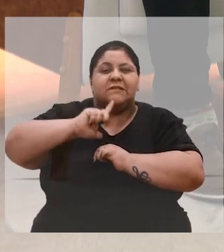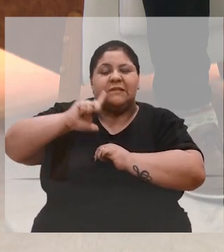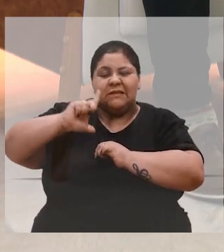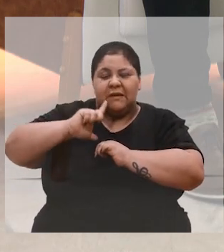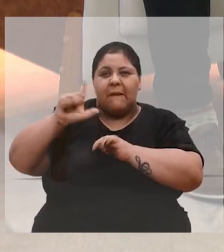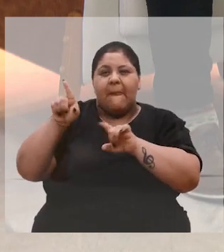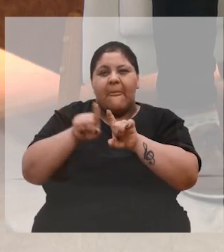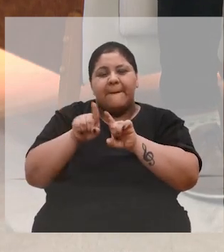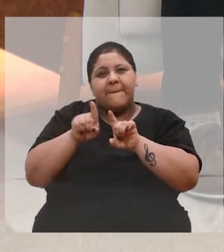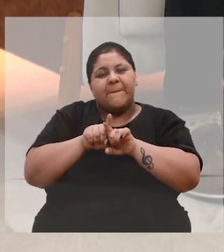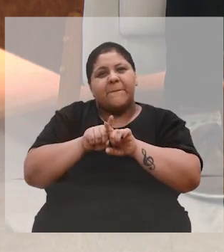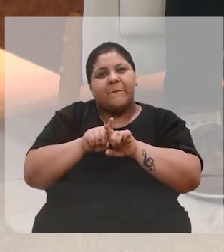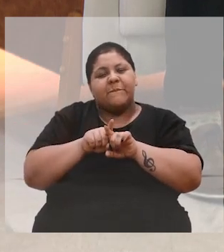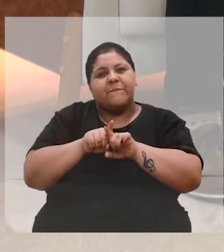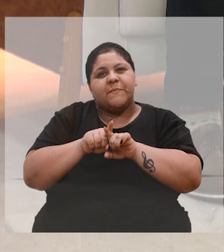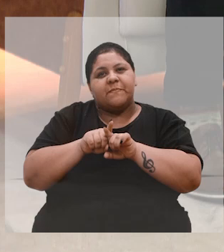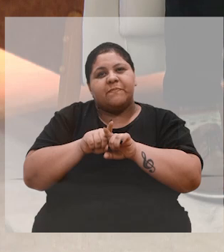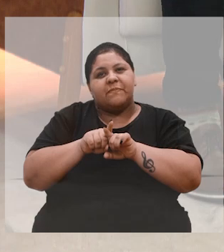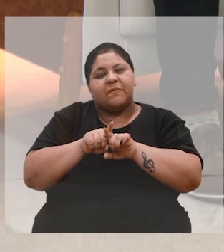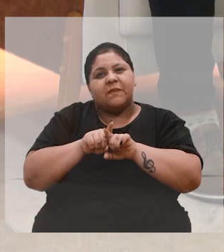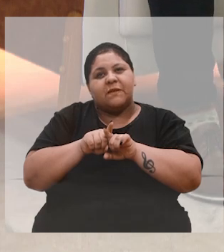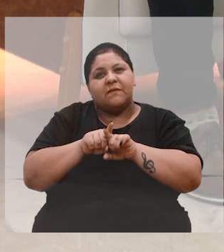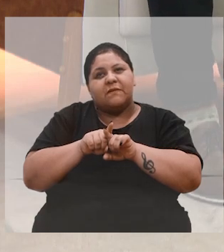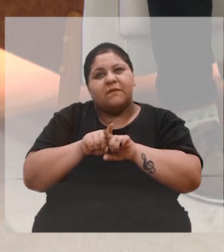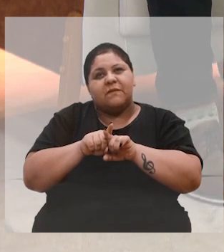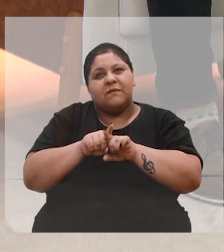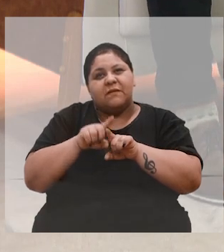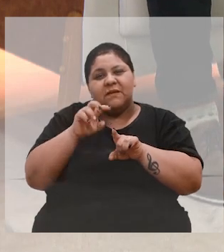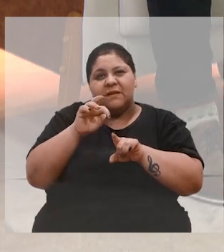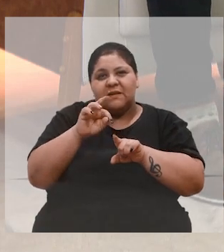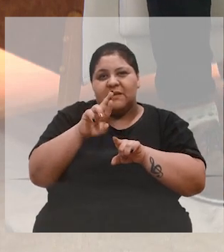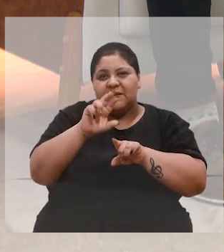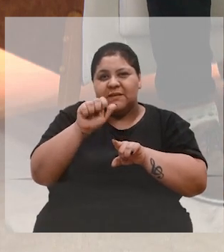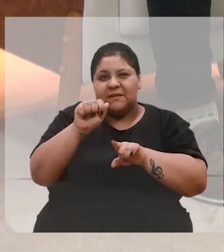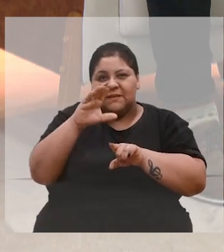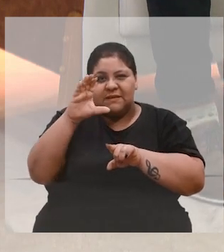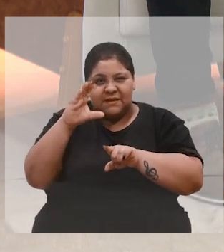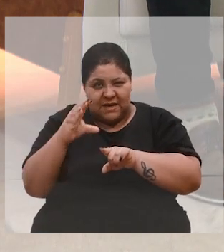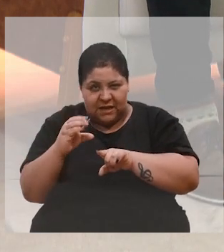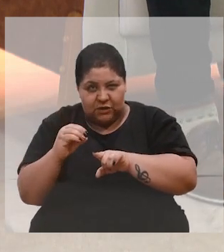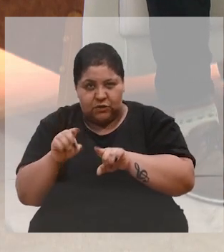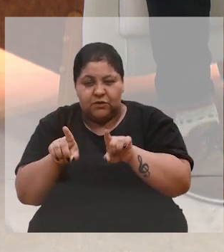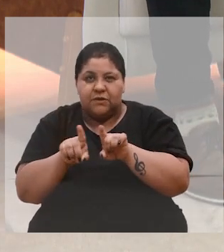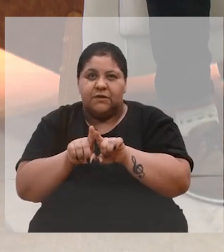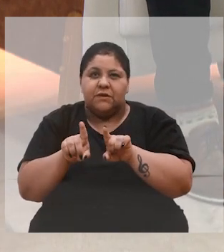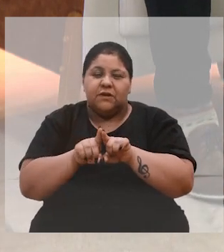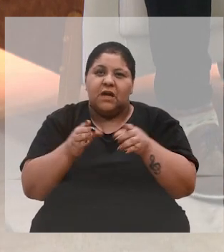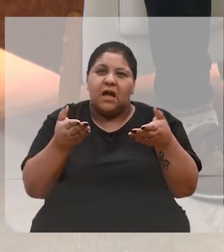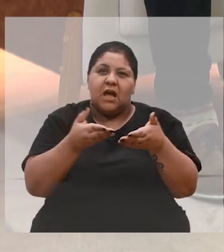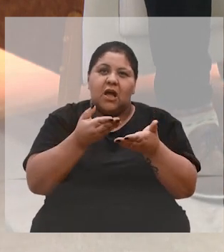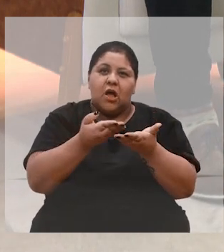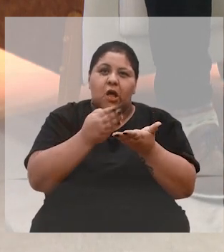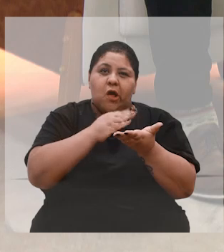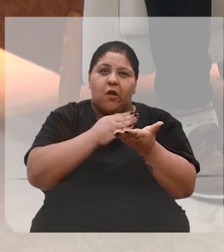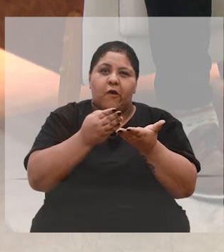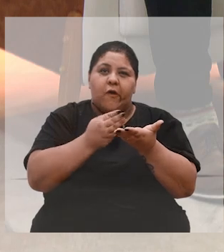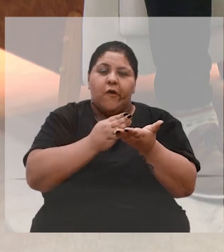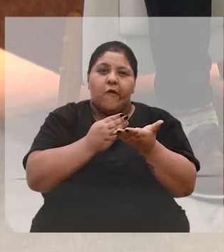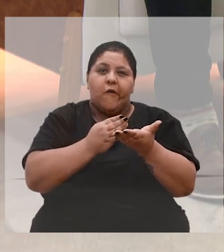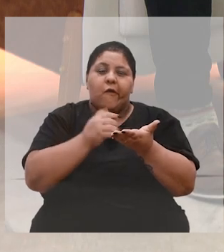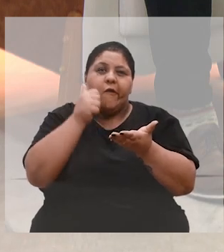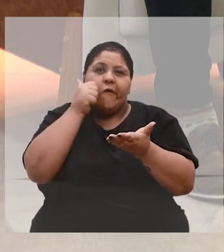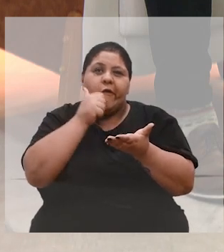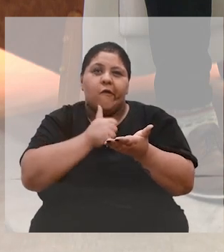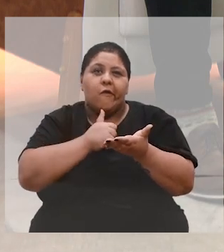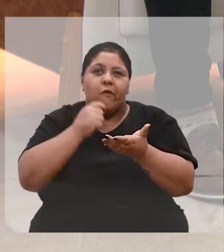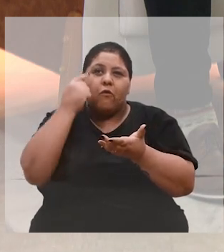temos aqui esse traço da própria... Agora eu já troquei de página, Arthur. Eu estou nessa menina aqui com